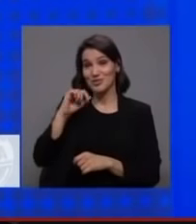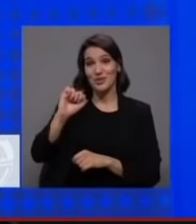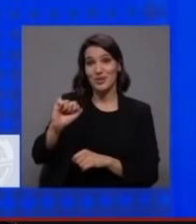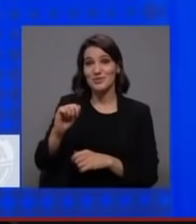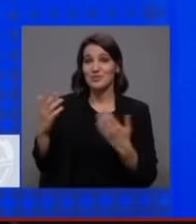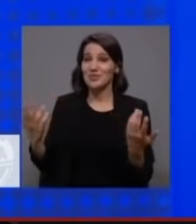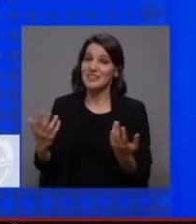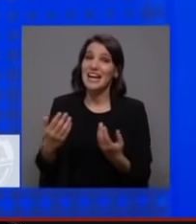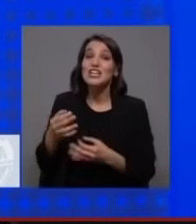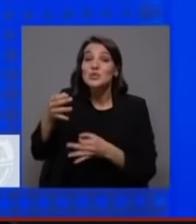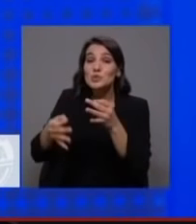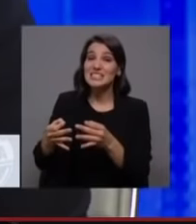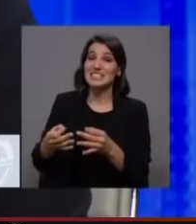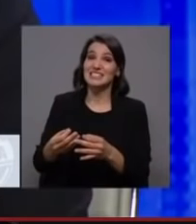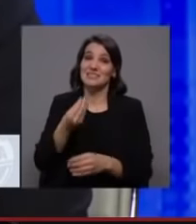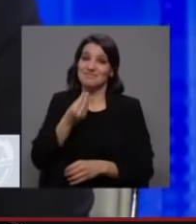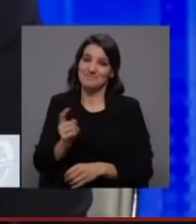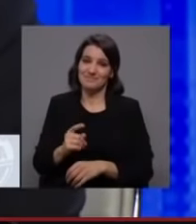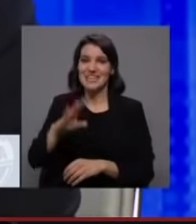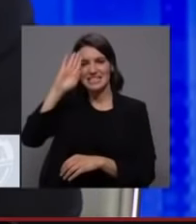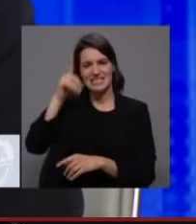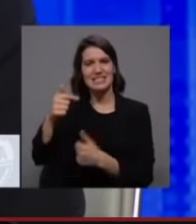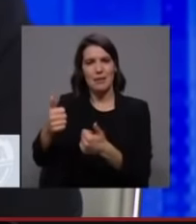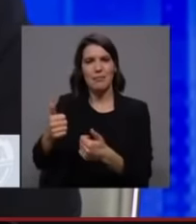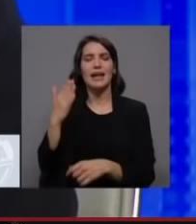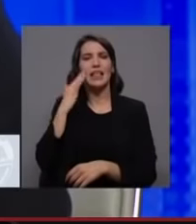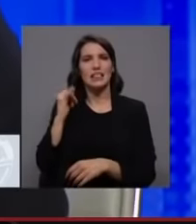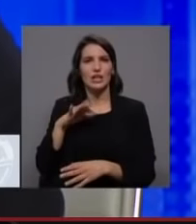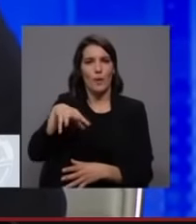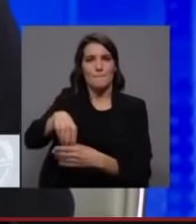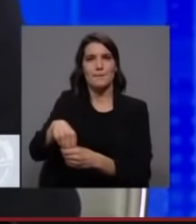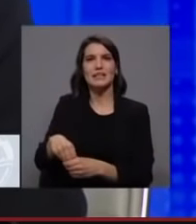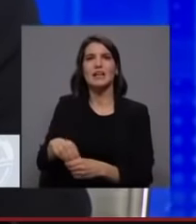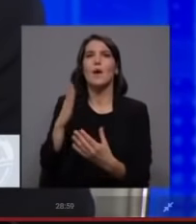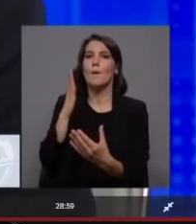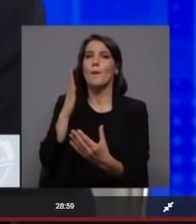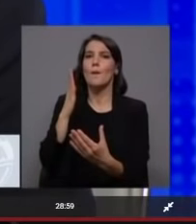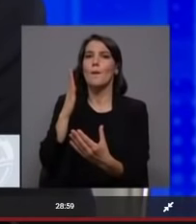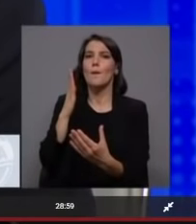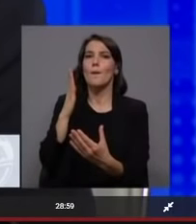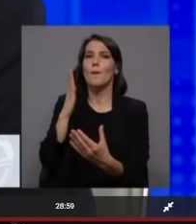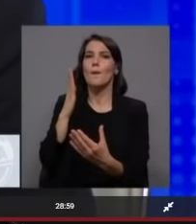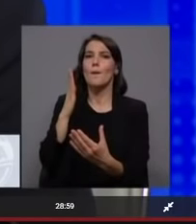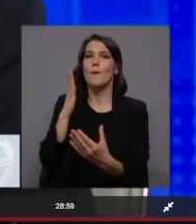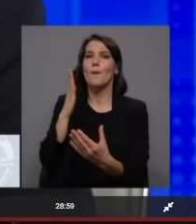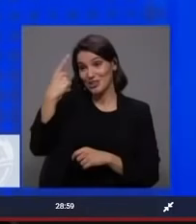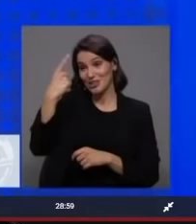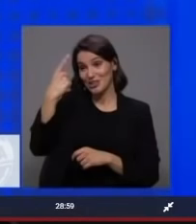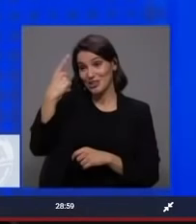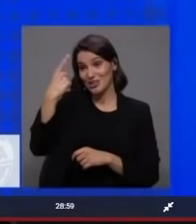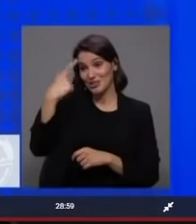logo anda muito na justiça e como sobre o início sabe muito bem tentou interferir em um dos casos não é que vai internet duração